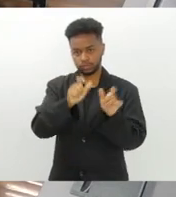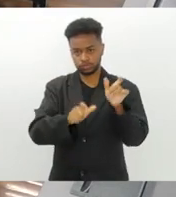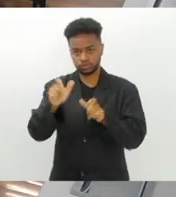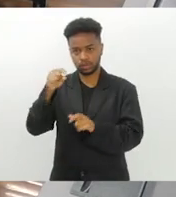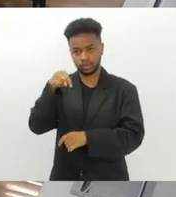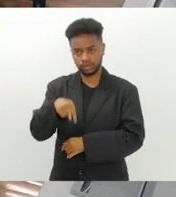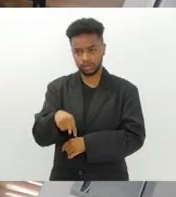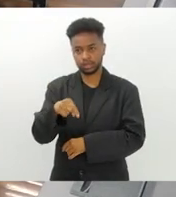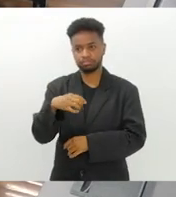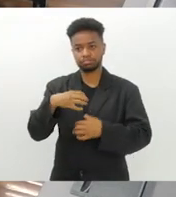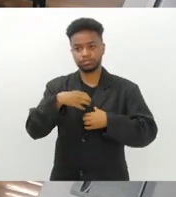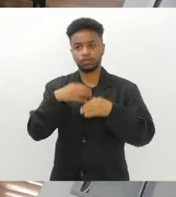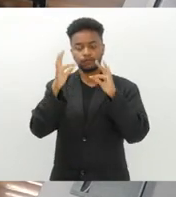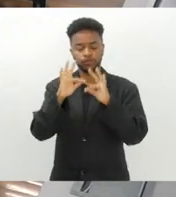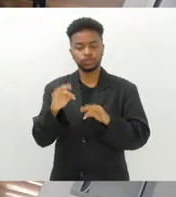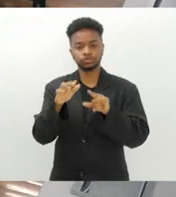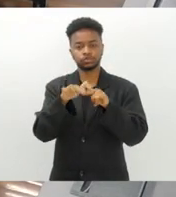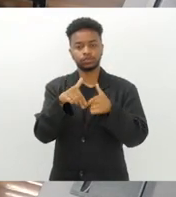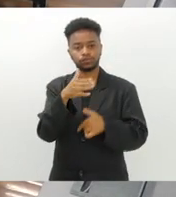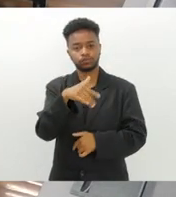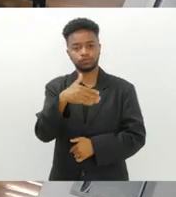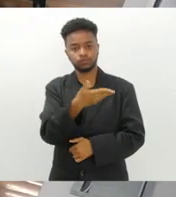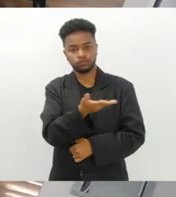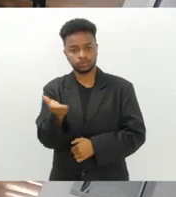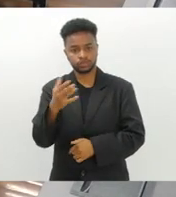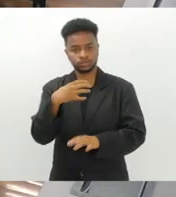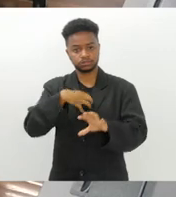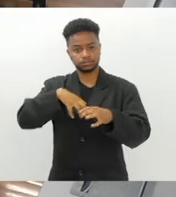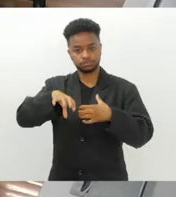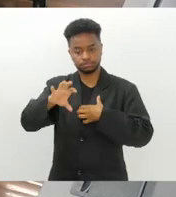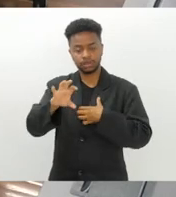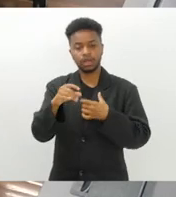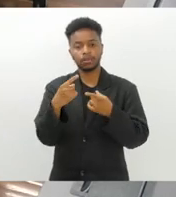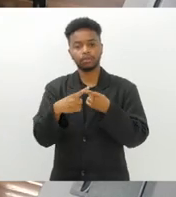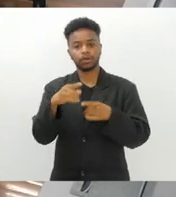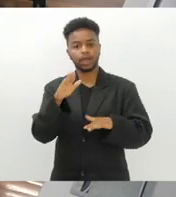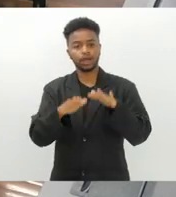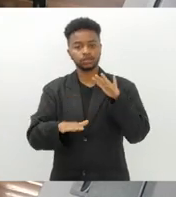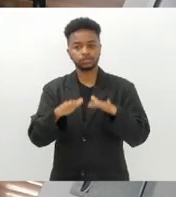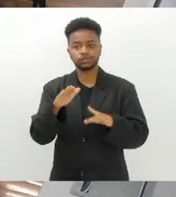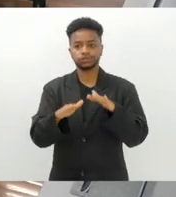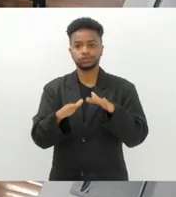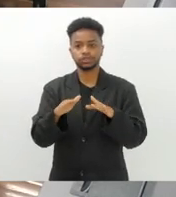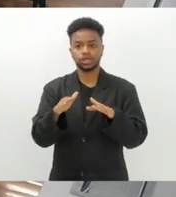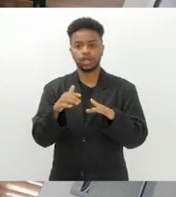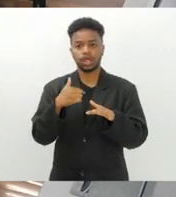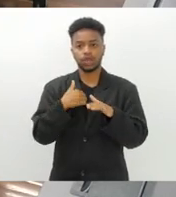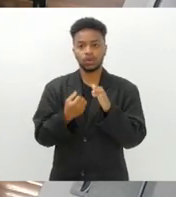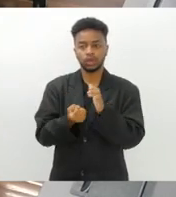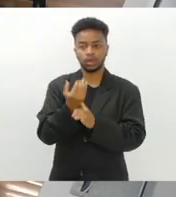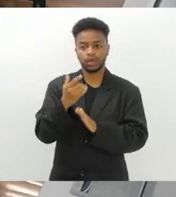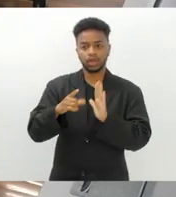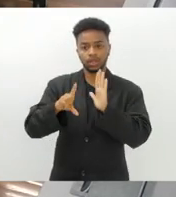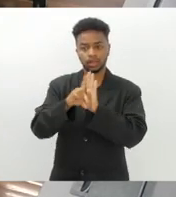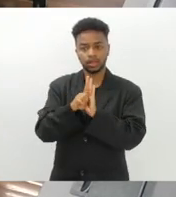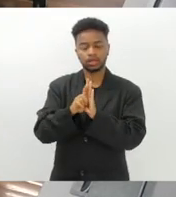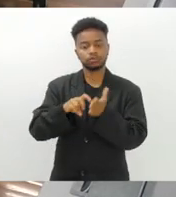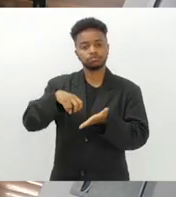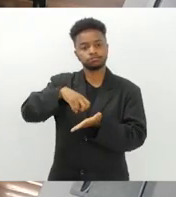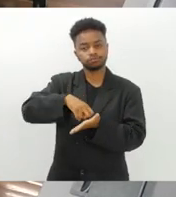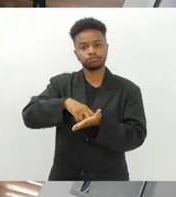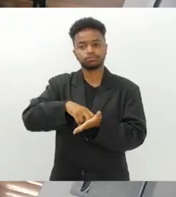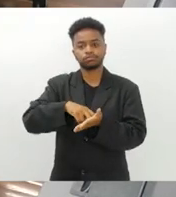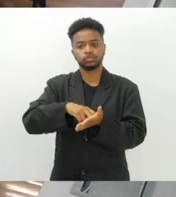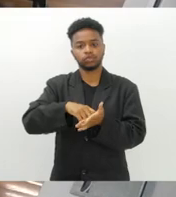com essa sensibilidade de vocês, porque muitas vezes, por exemplo, eu fiz leis que punem estabelecimentos